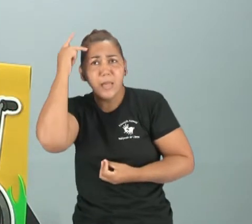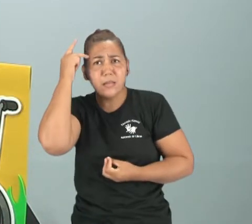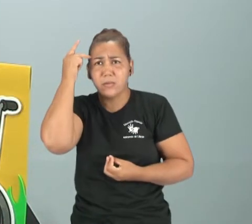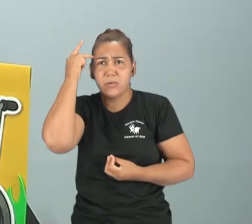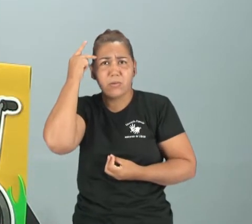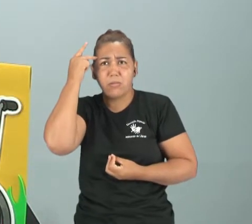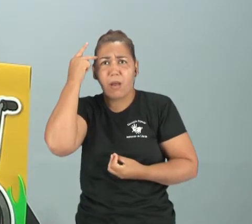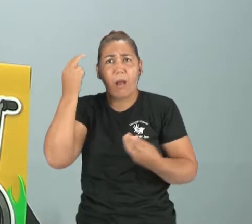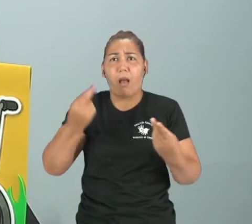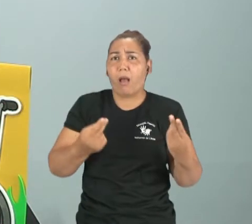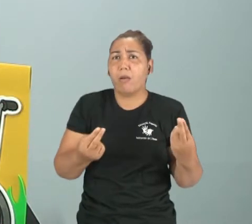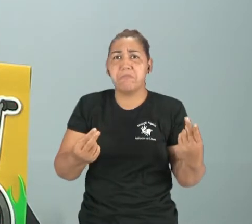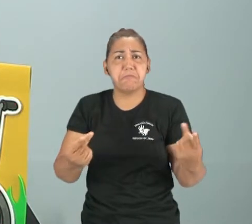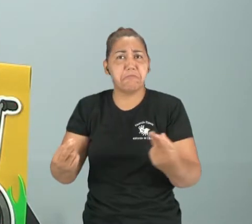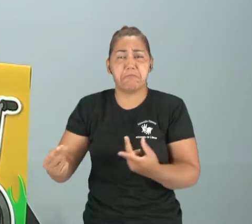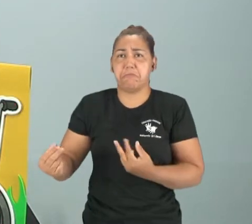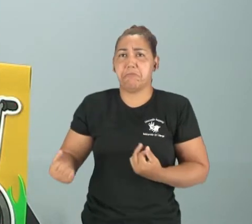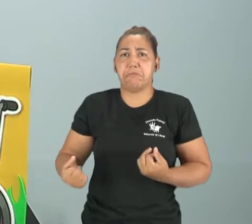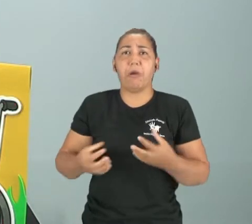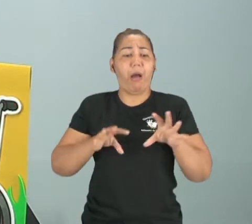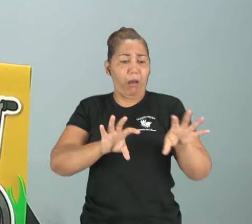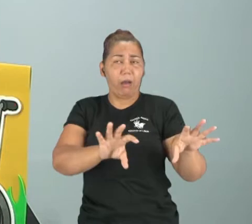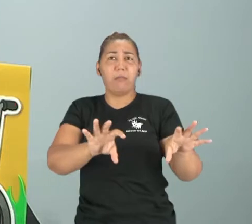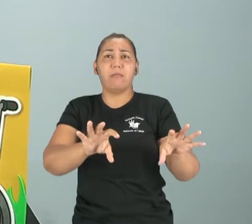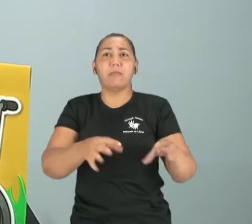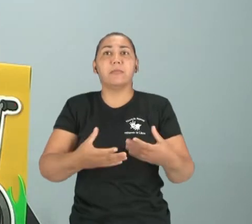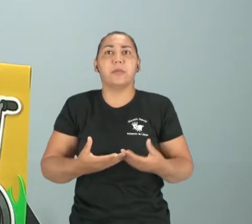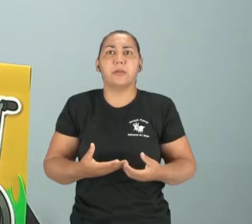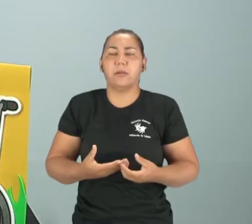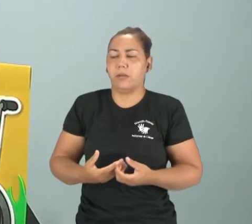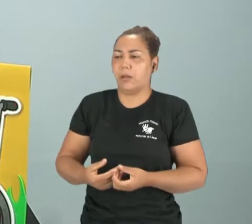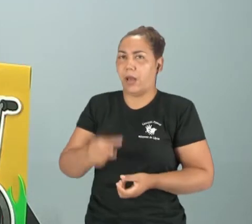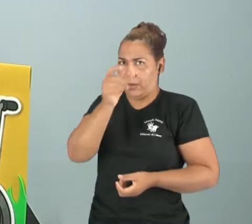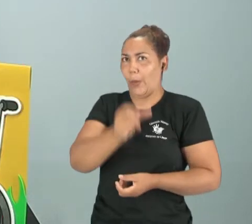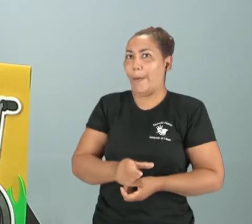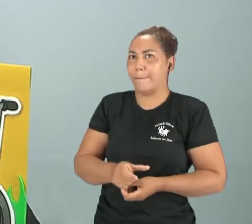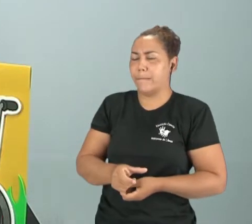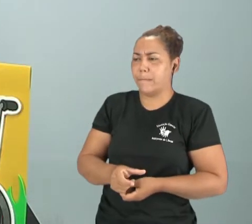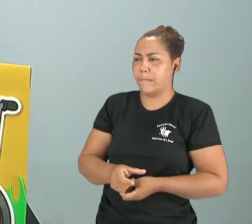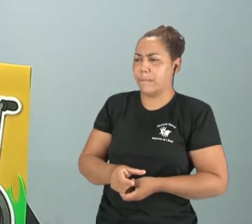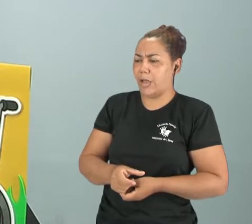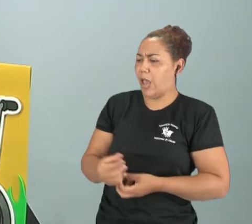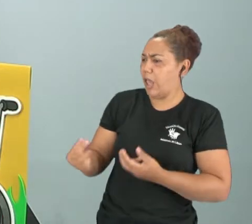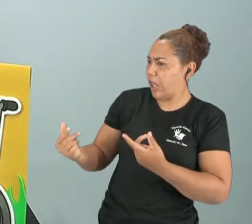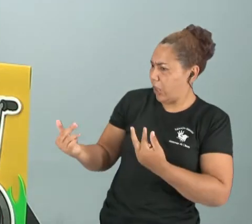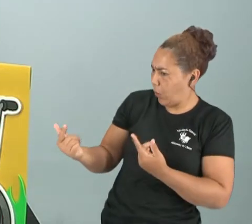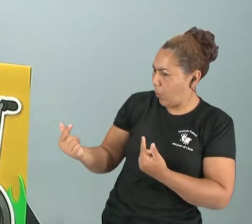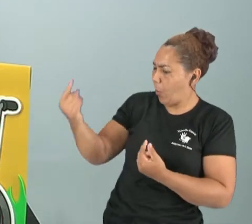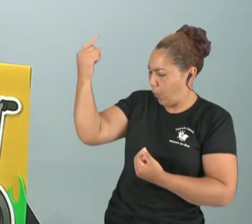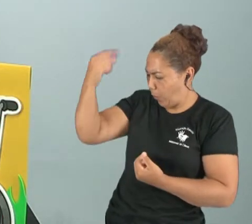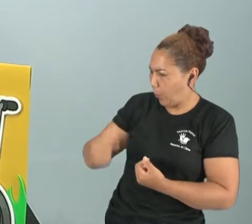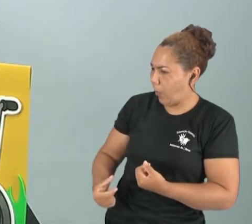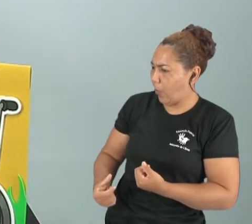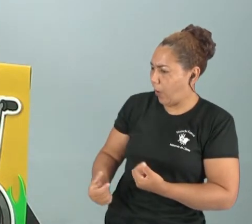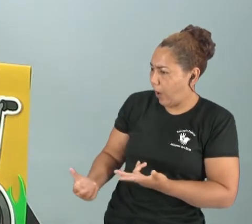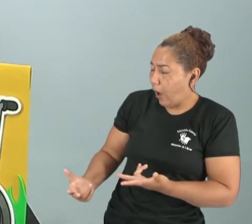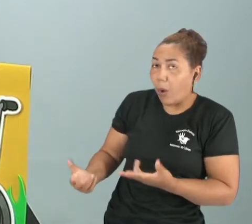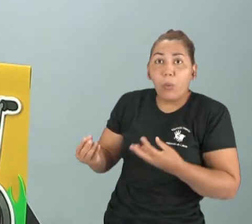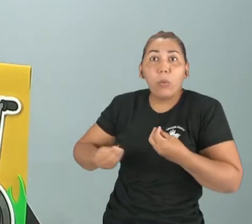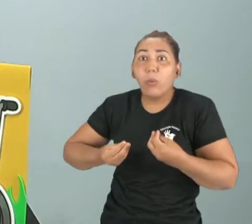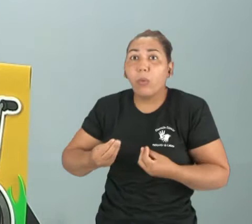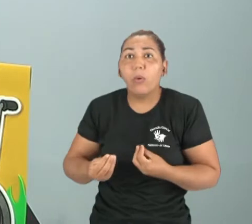vocês. Como a gente? Ele perguntou. Sim, como vocês, igualmente,